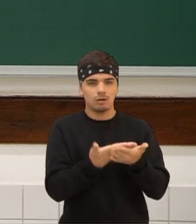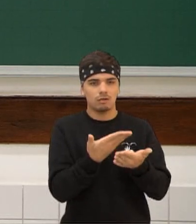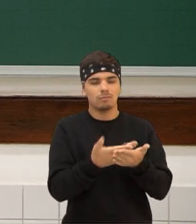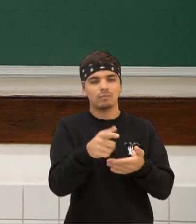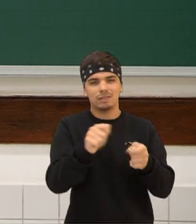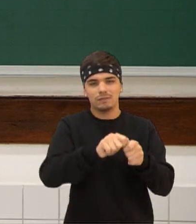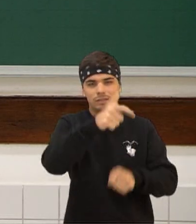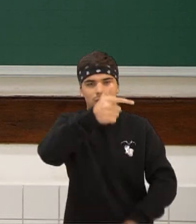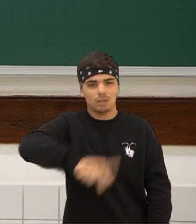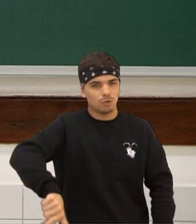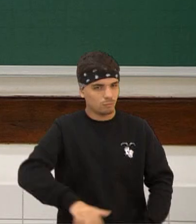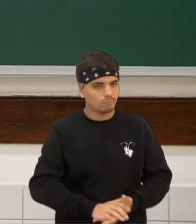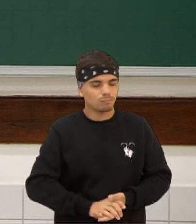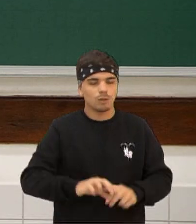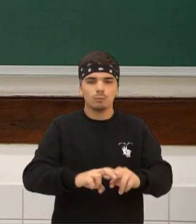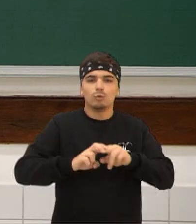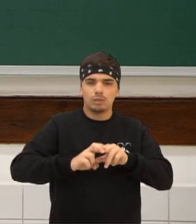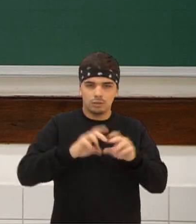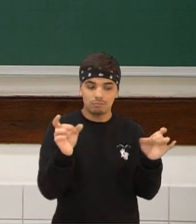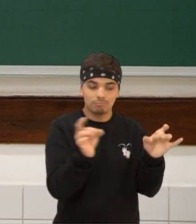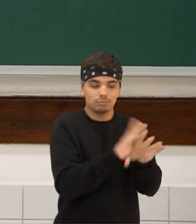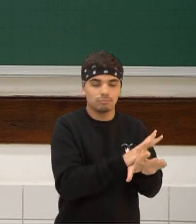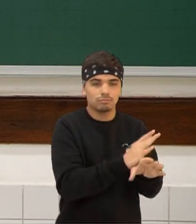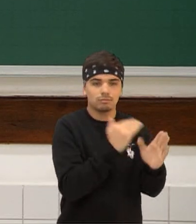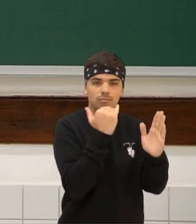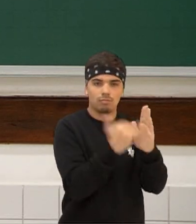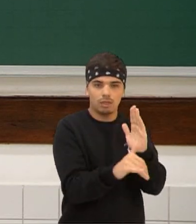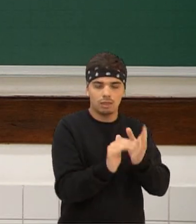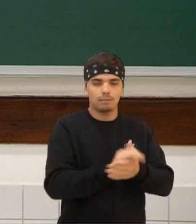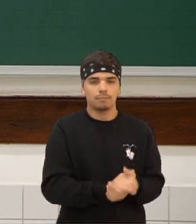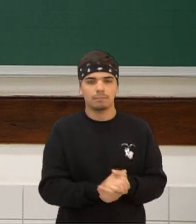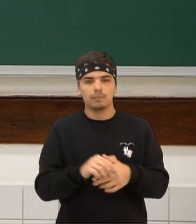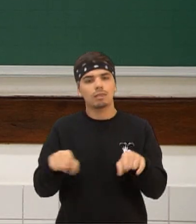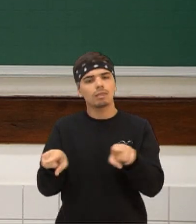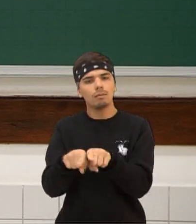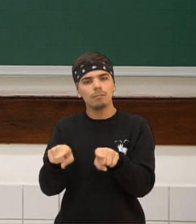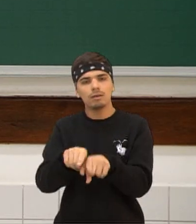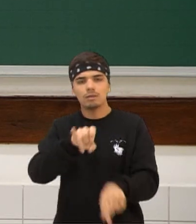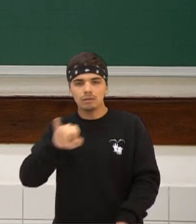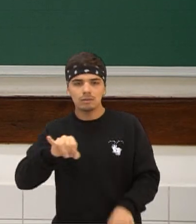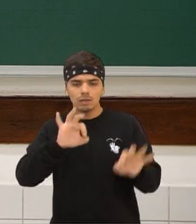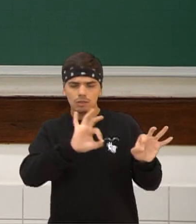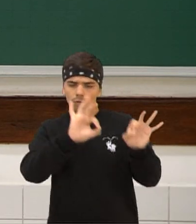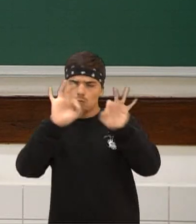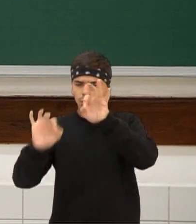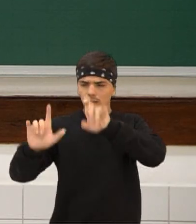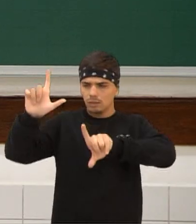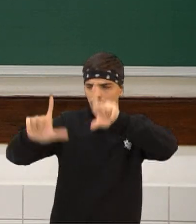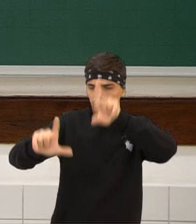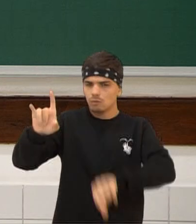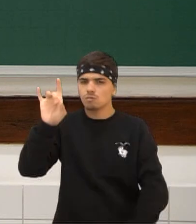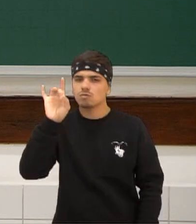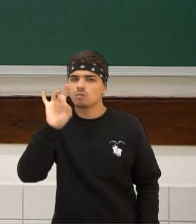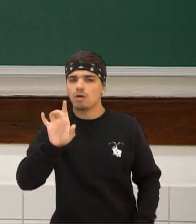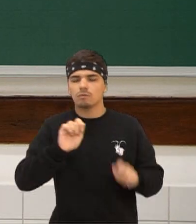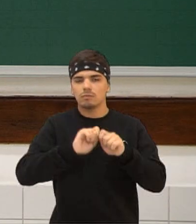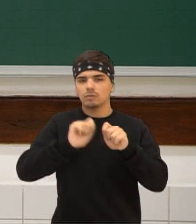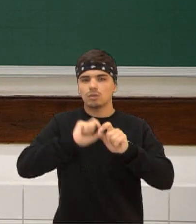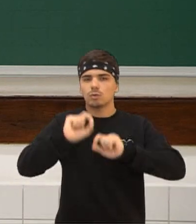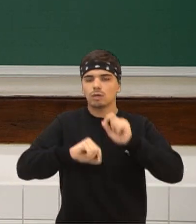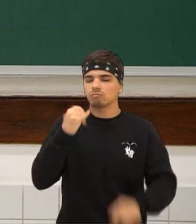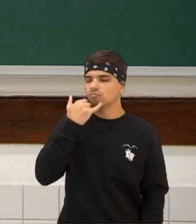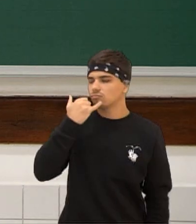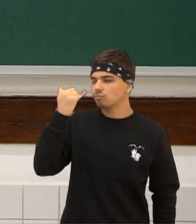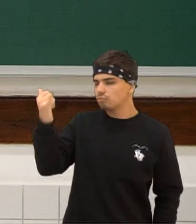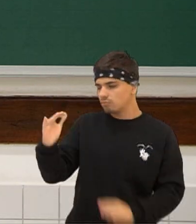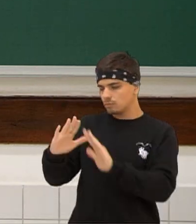atribuída você vai ter que fazer de novo então esquece de marcar como concluído agora se você tá apenas assistindo pela TV o que que você vai fazer vai ligar